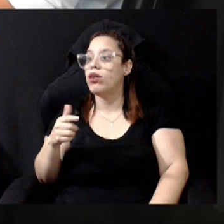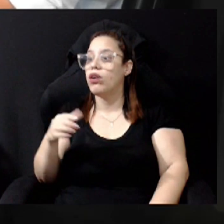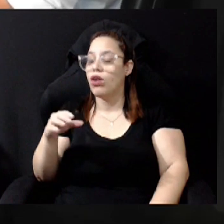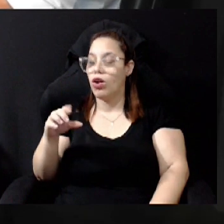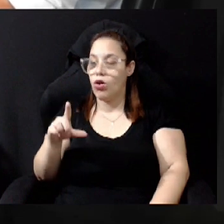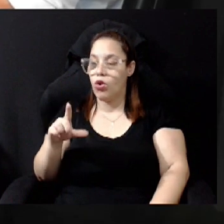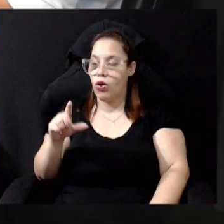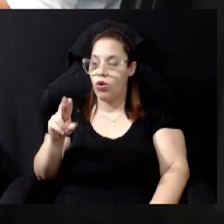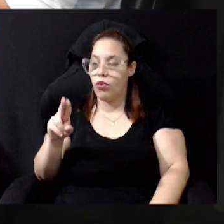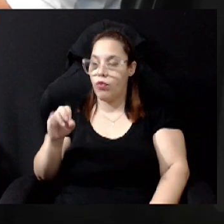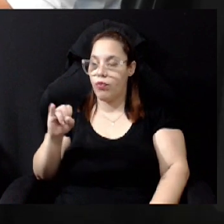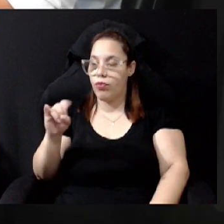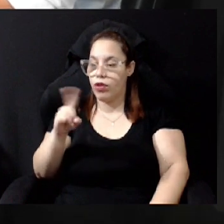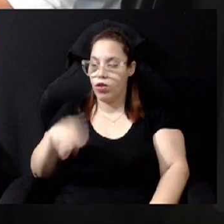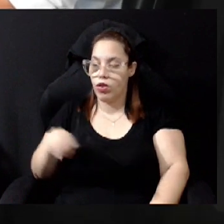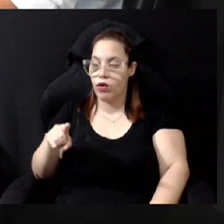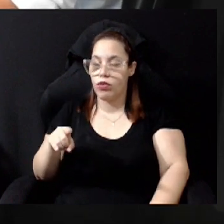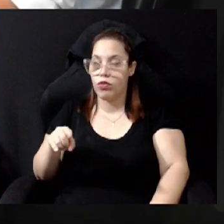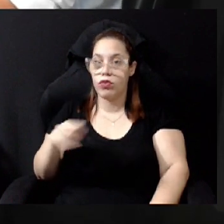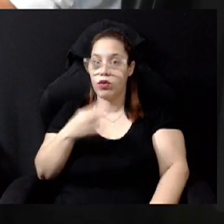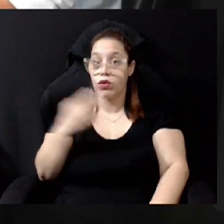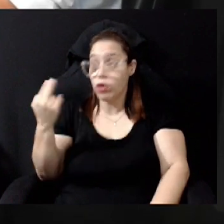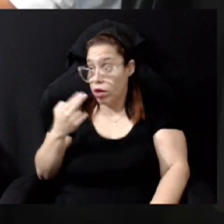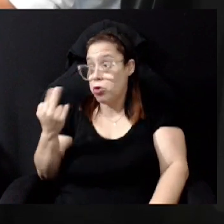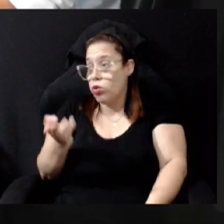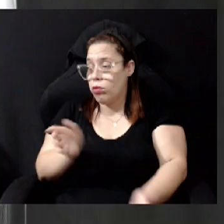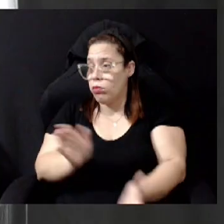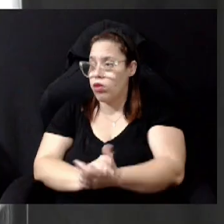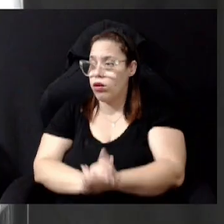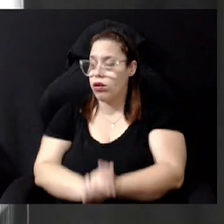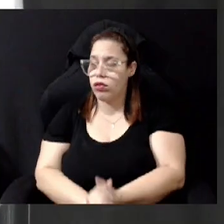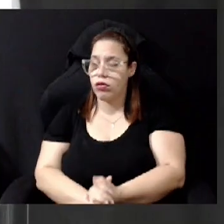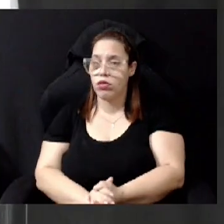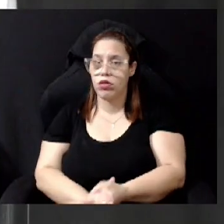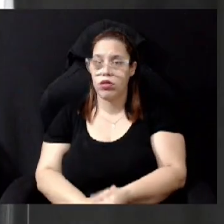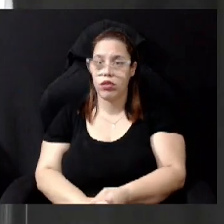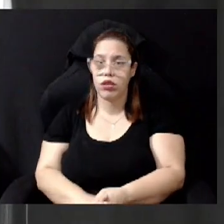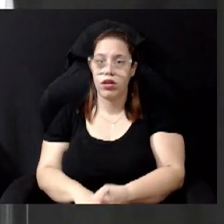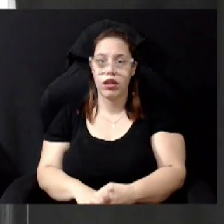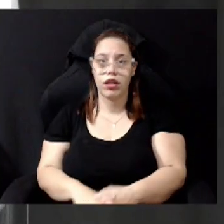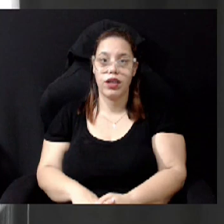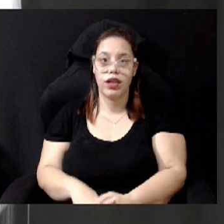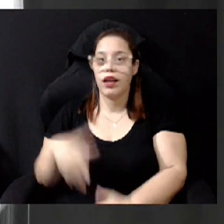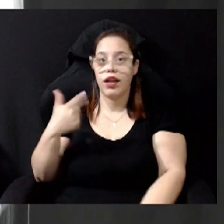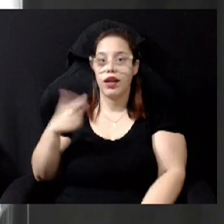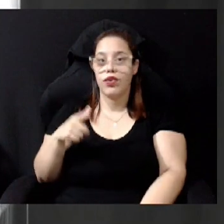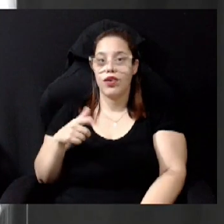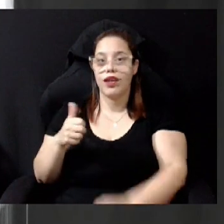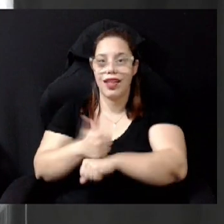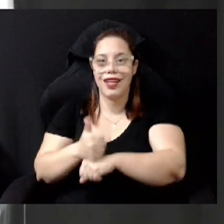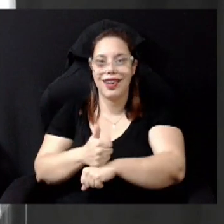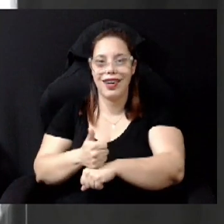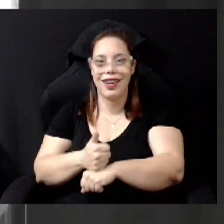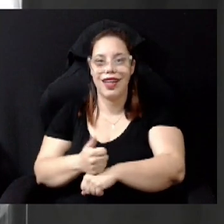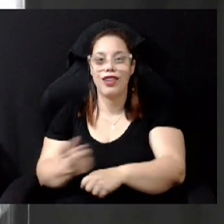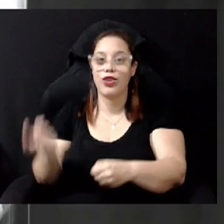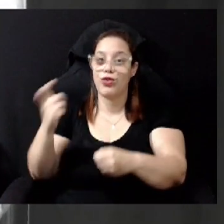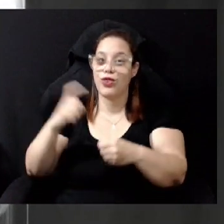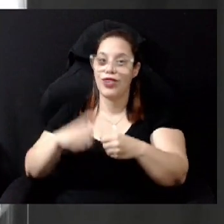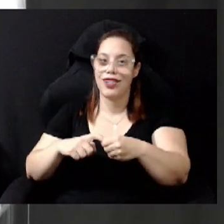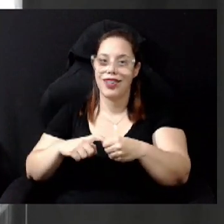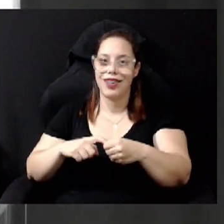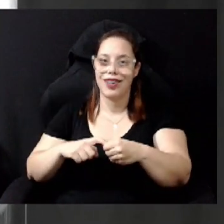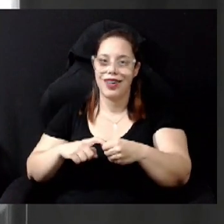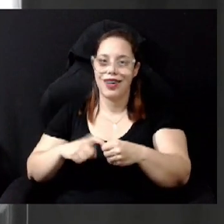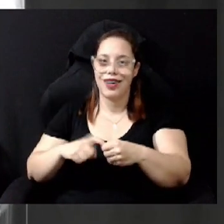né? Carmo Luiz, e é Carmo Luiz e não tenho mais farmácia. Tenho vontade de voltar. Às vezes eu vou comprar nas